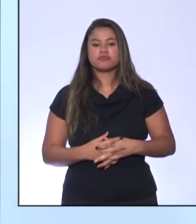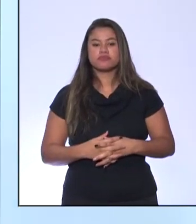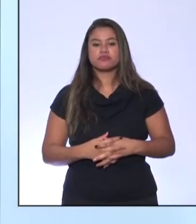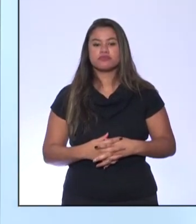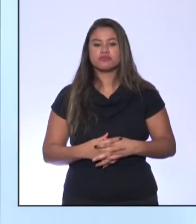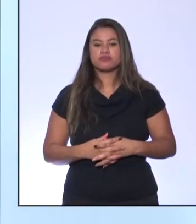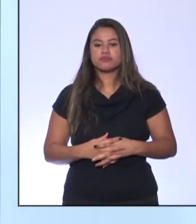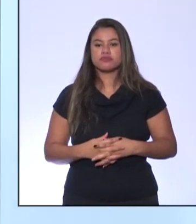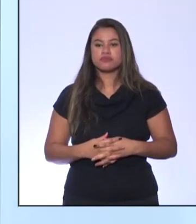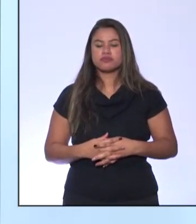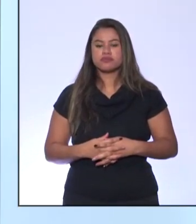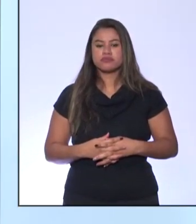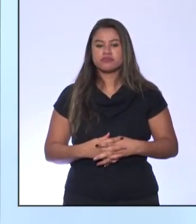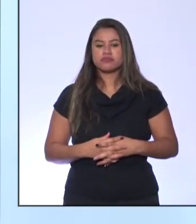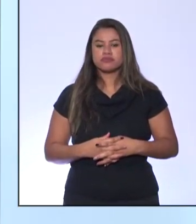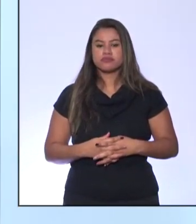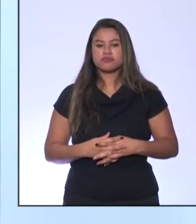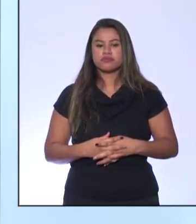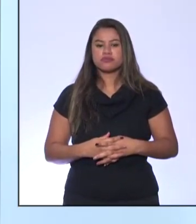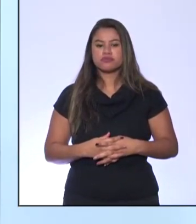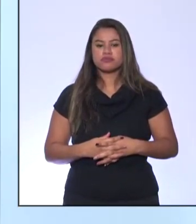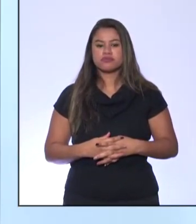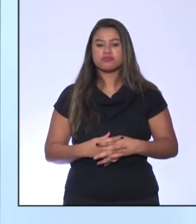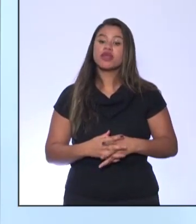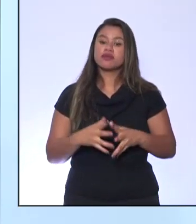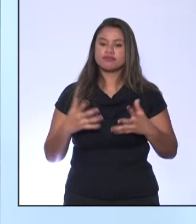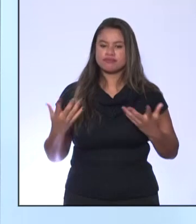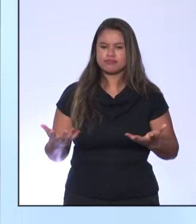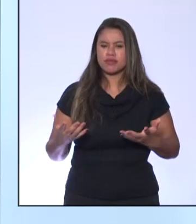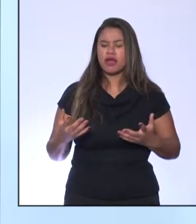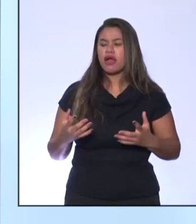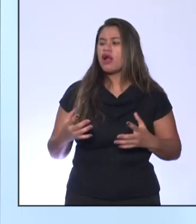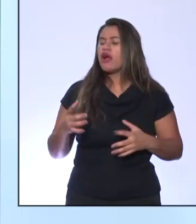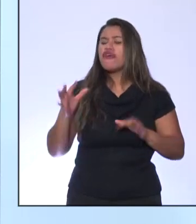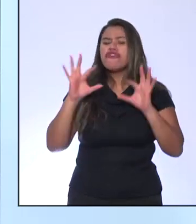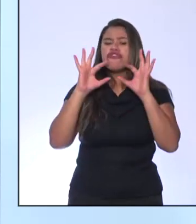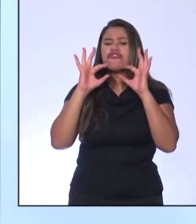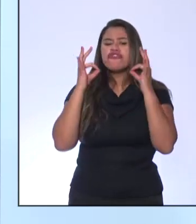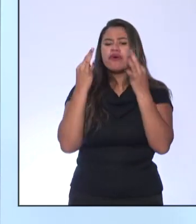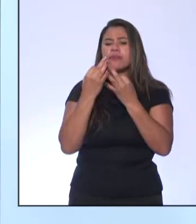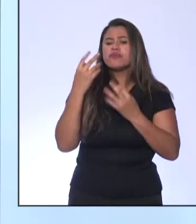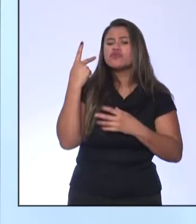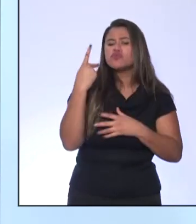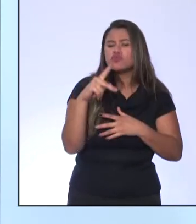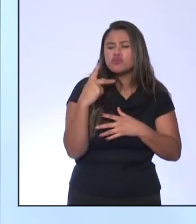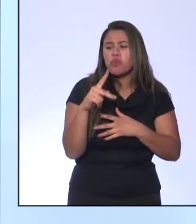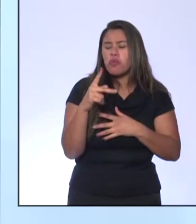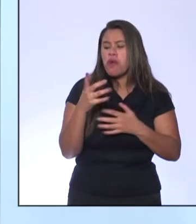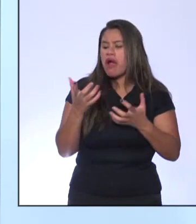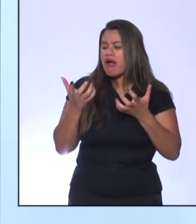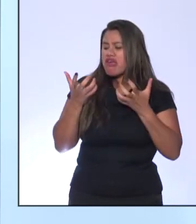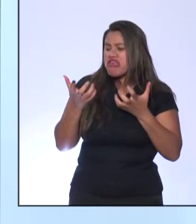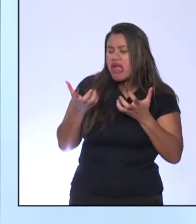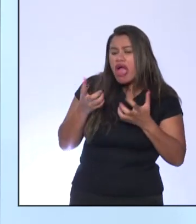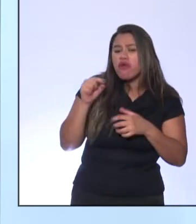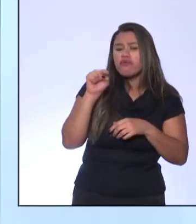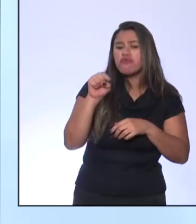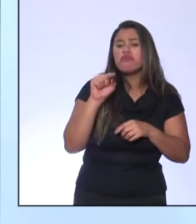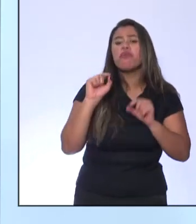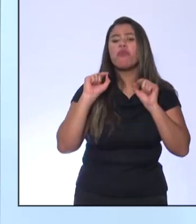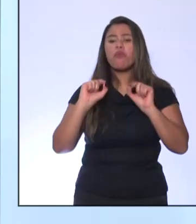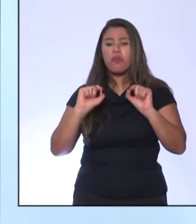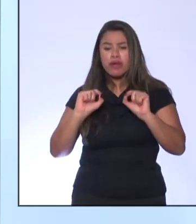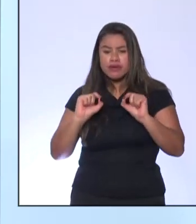Quais são as expectativas da sua família a seu respeito? Essas expectativas influenciam nas